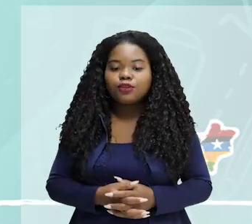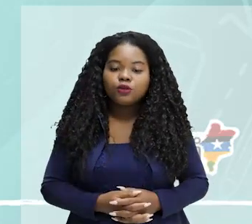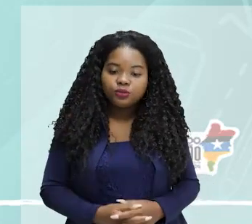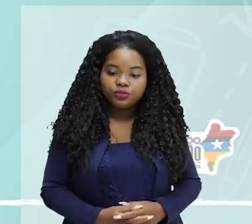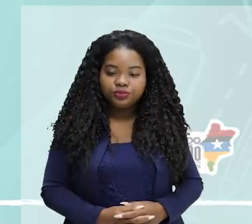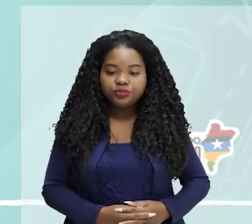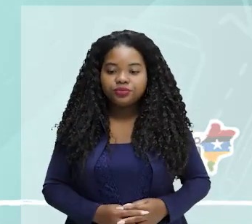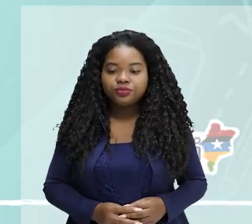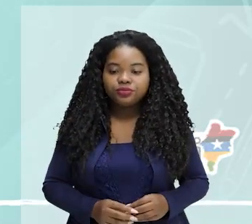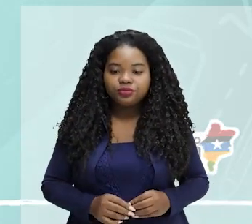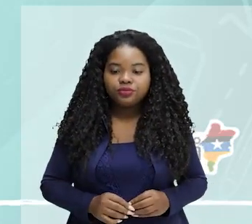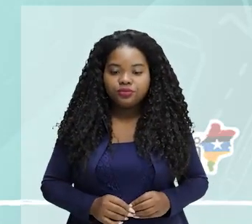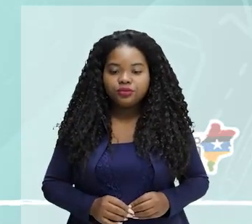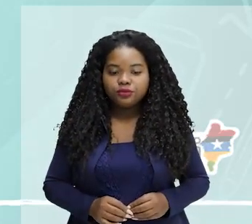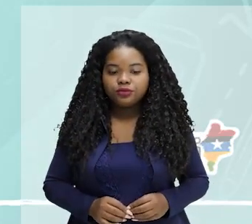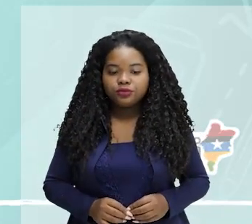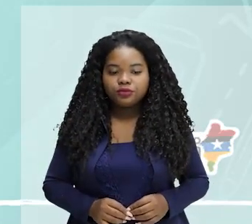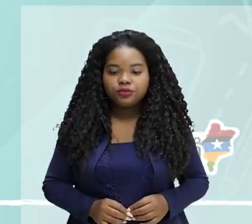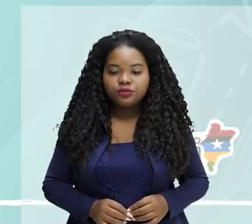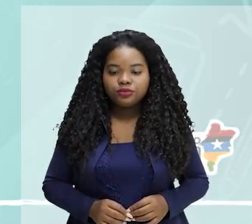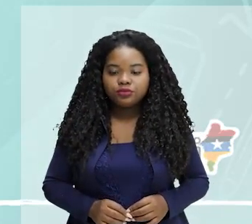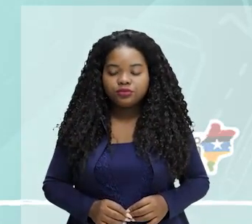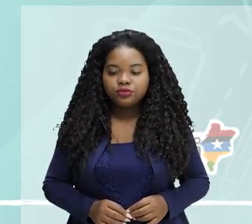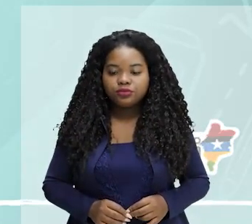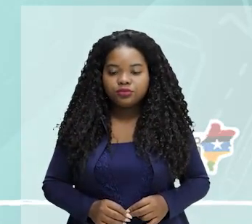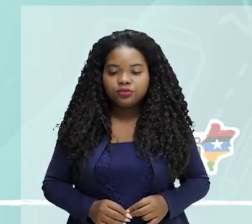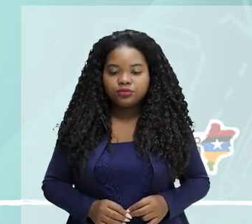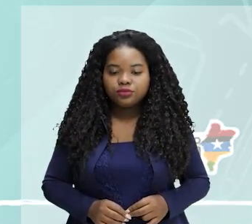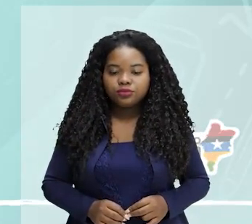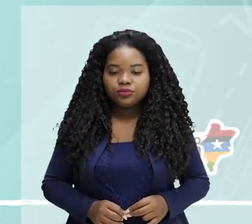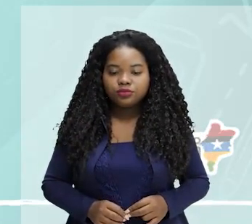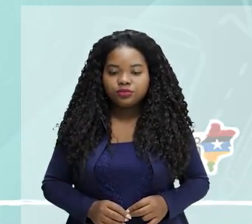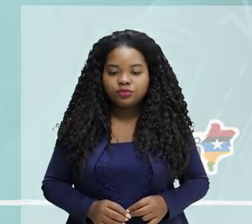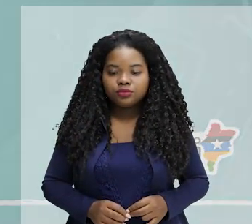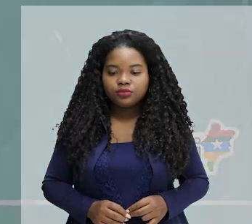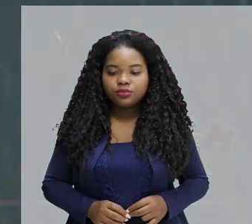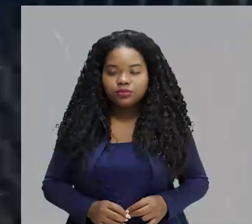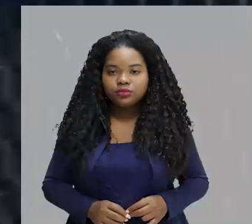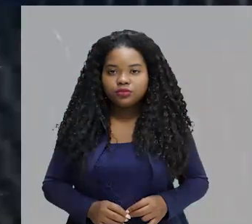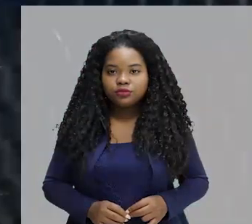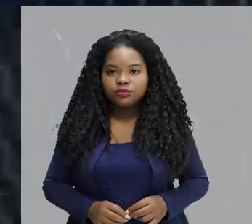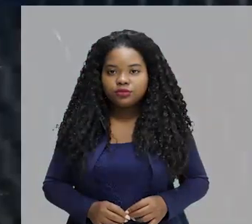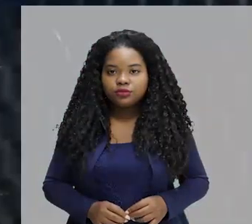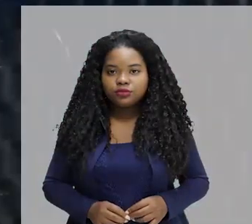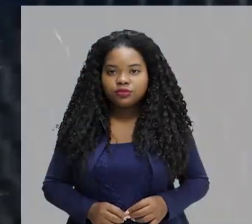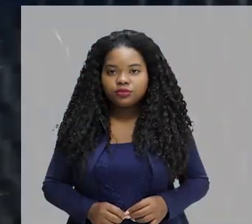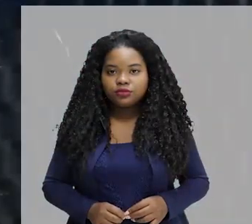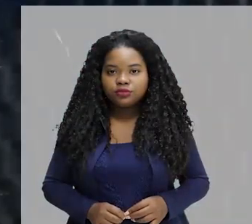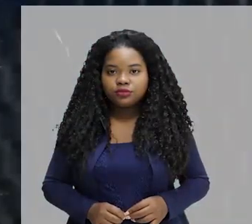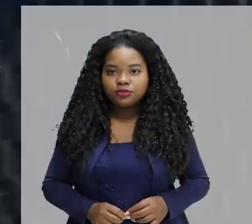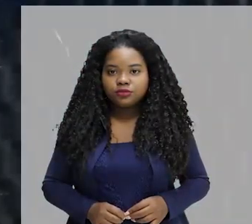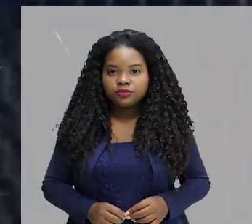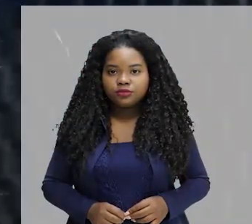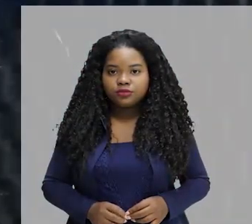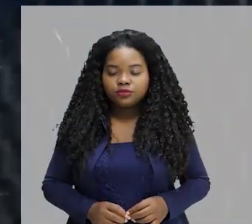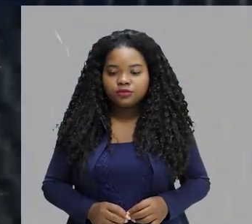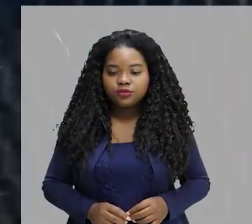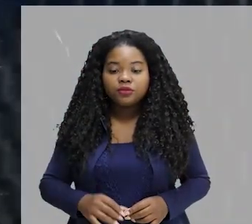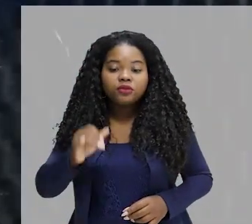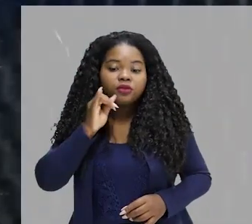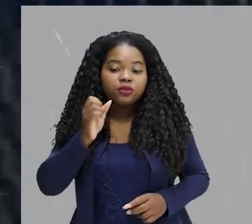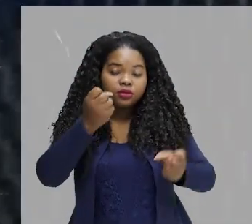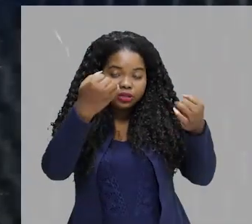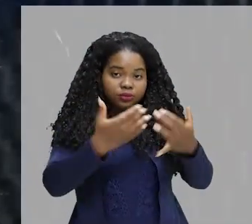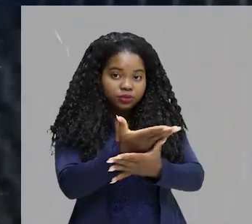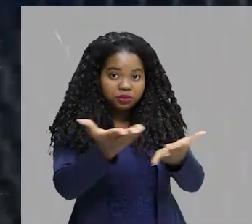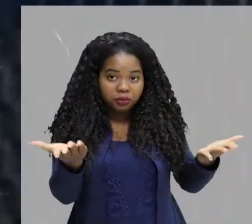identidade social e, ao mesmo tempo, são diferentes socialmente de pessoas de outros grupos sociais, como os exemplos que eu citei